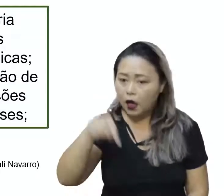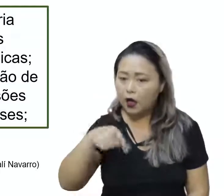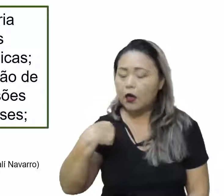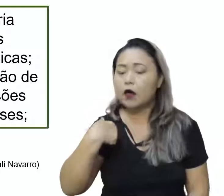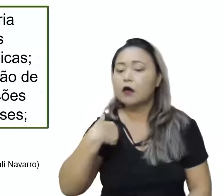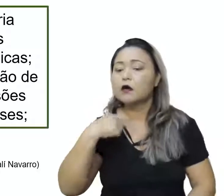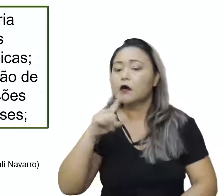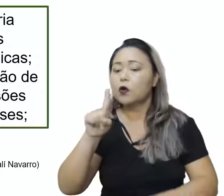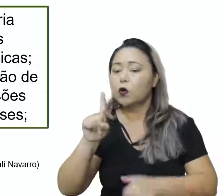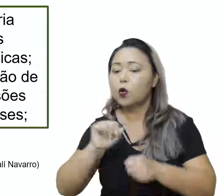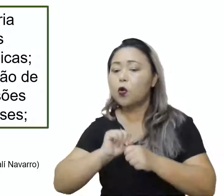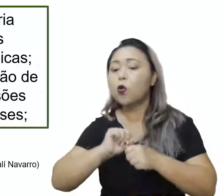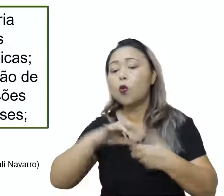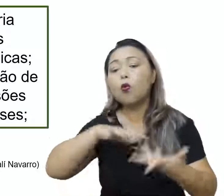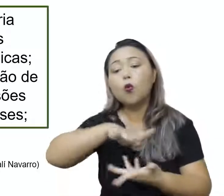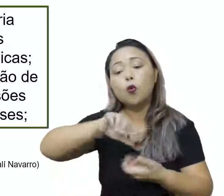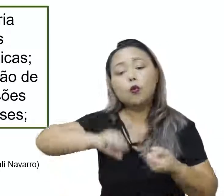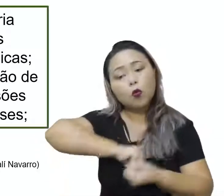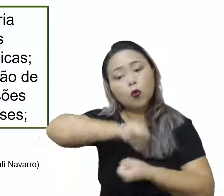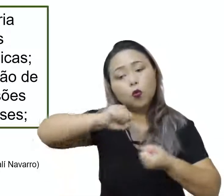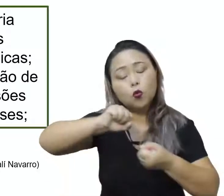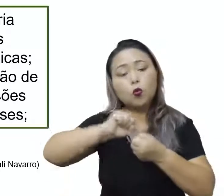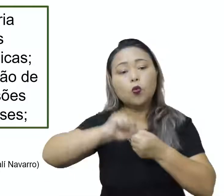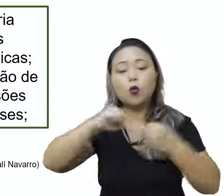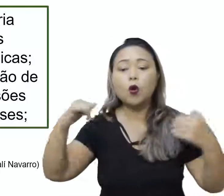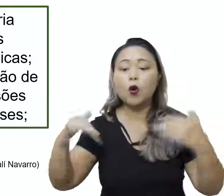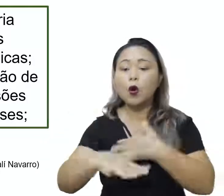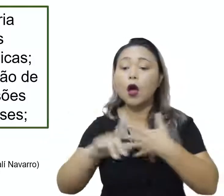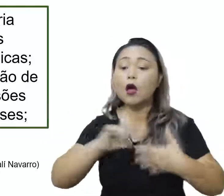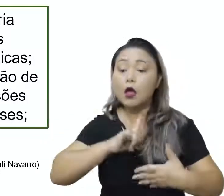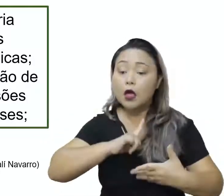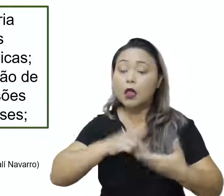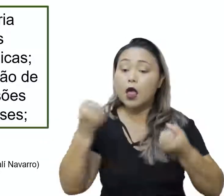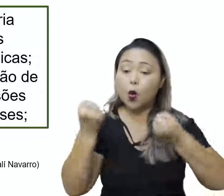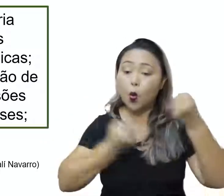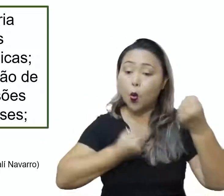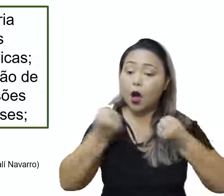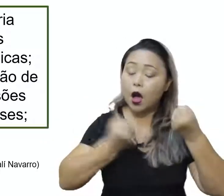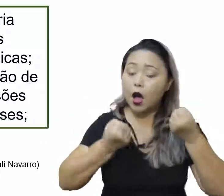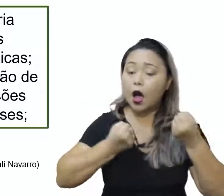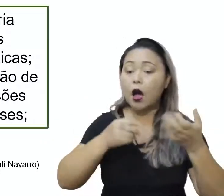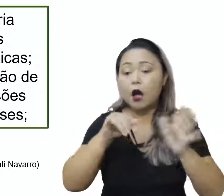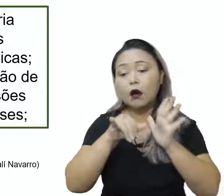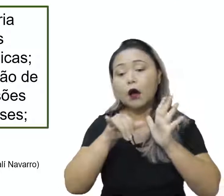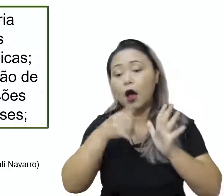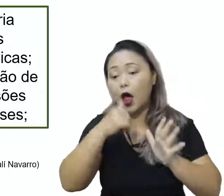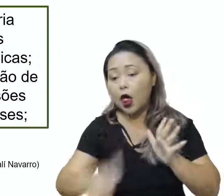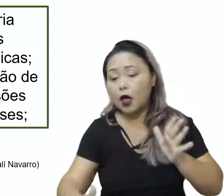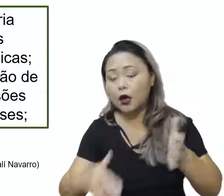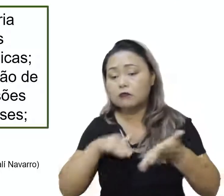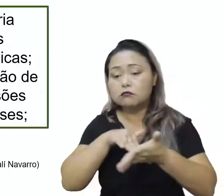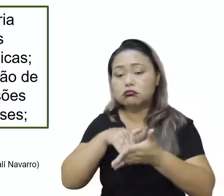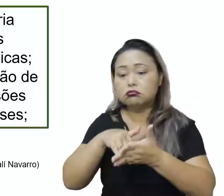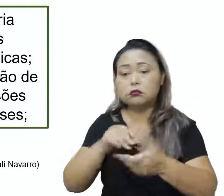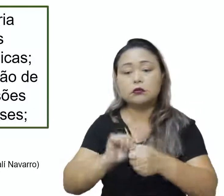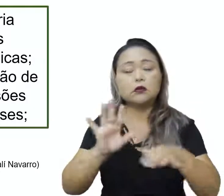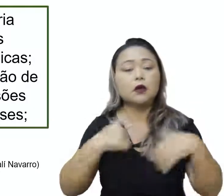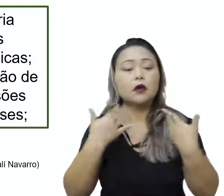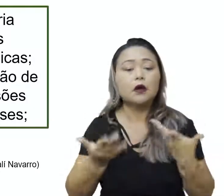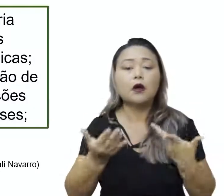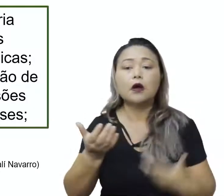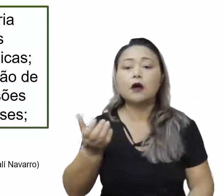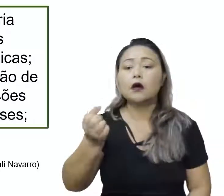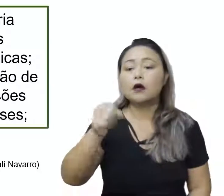tornar o mundo mais sustentável. Uma cidade com carros elétricos não vai poluir o ar. Beleza? A